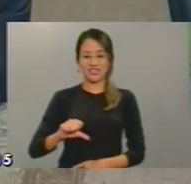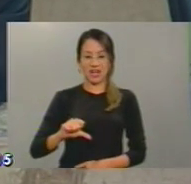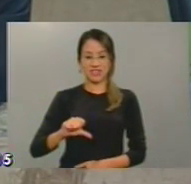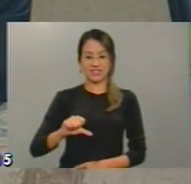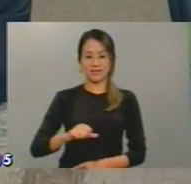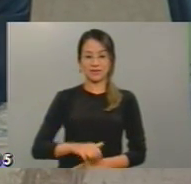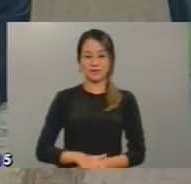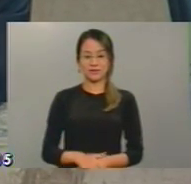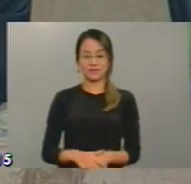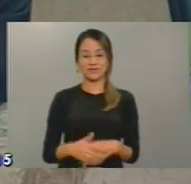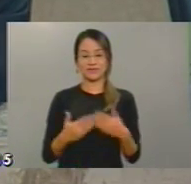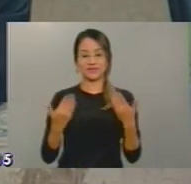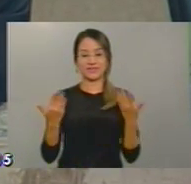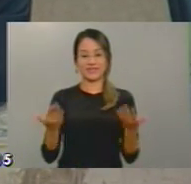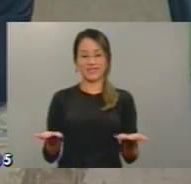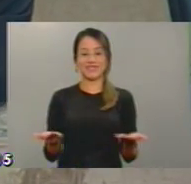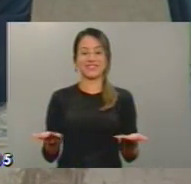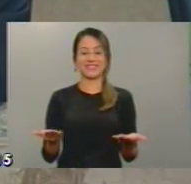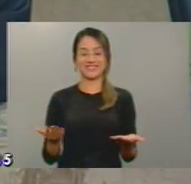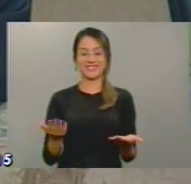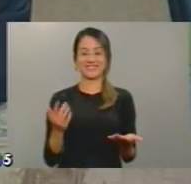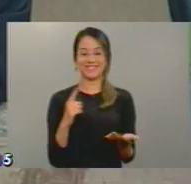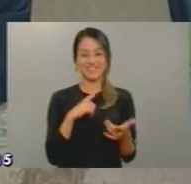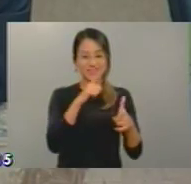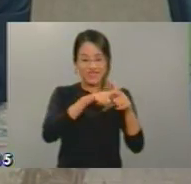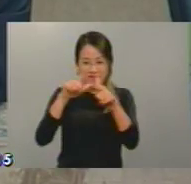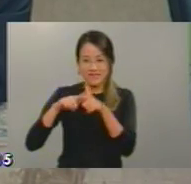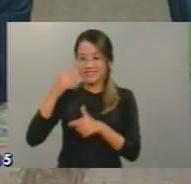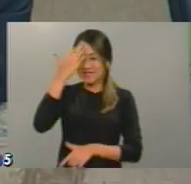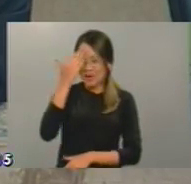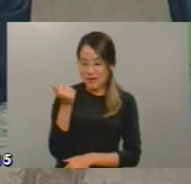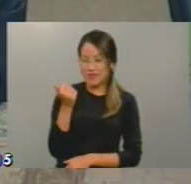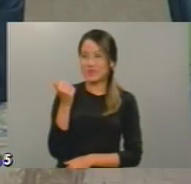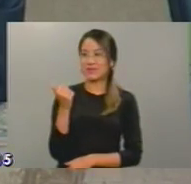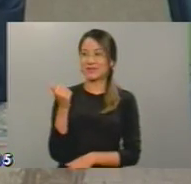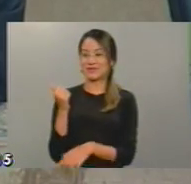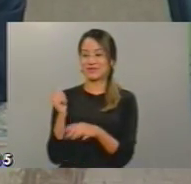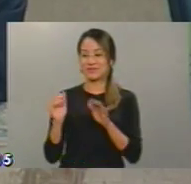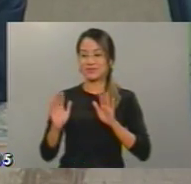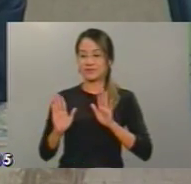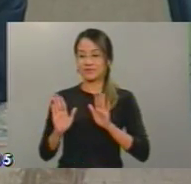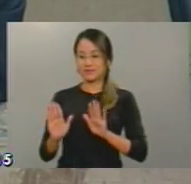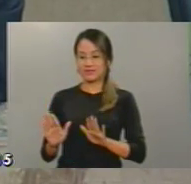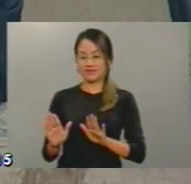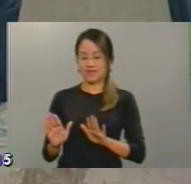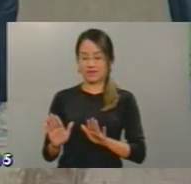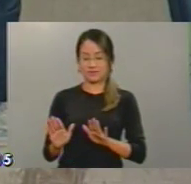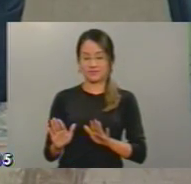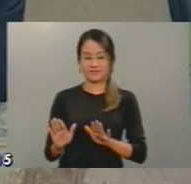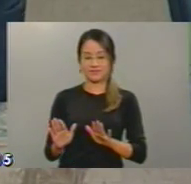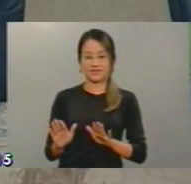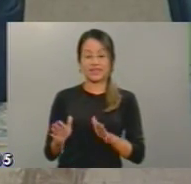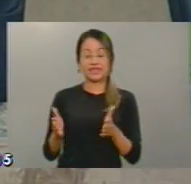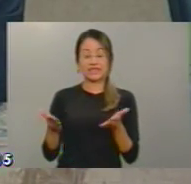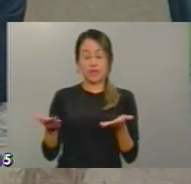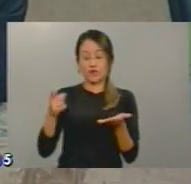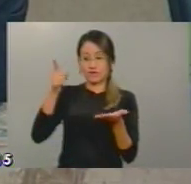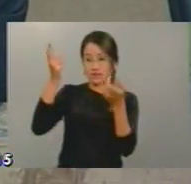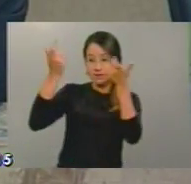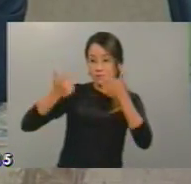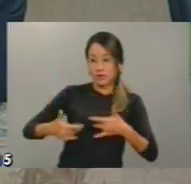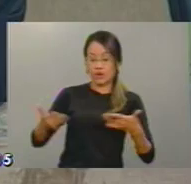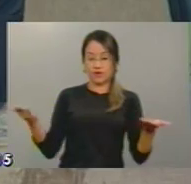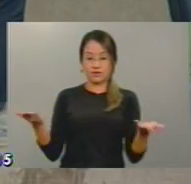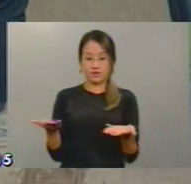nós reconhecemos. Agora, eu queria fazer 2 colocações. A primeira, Vossa Excelência acabou de dizer